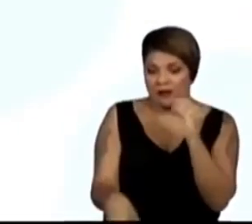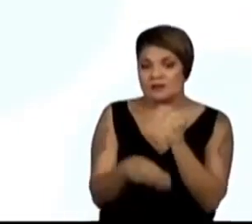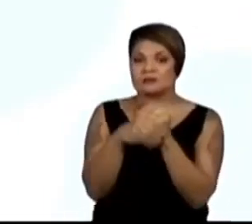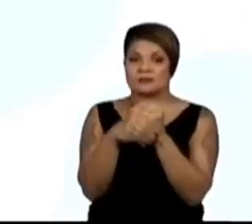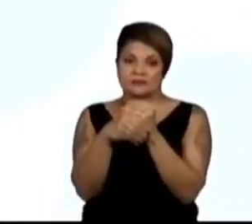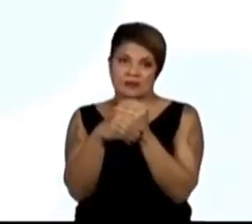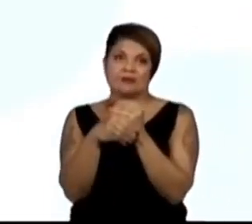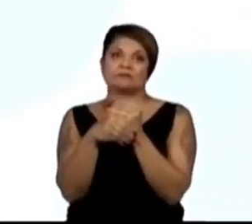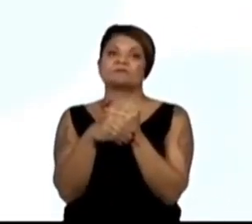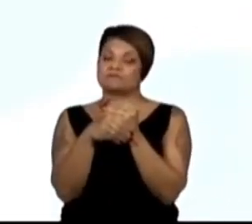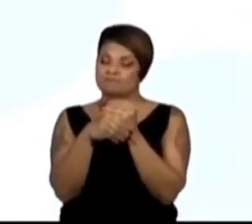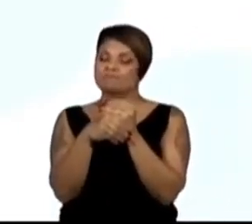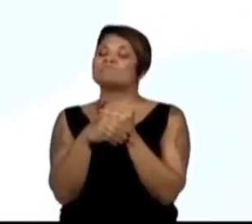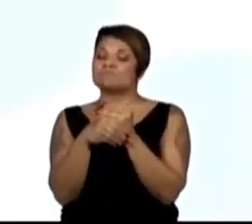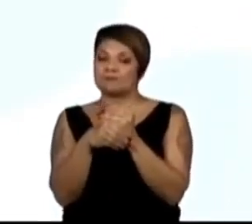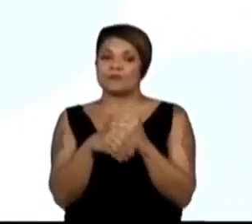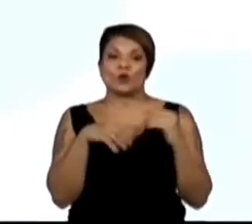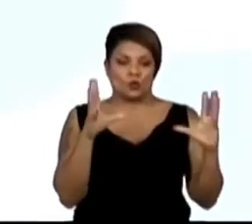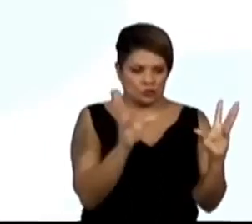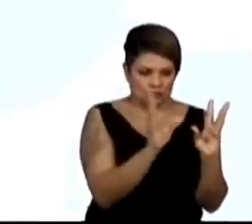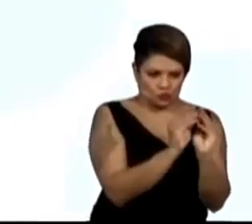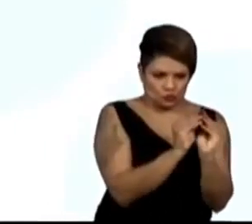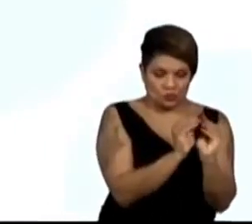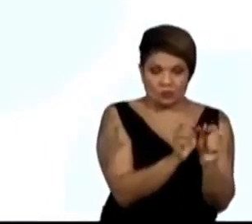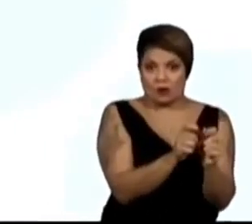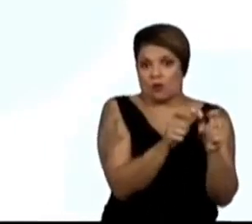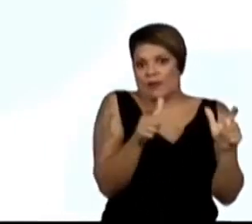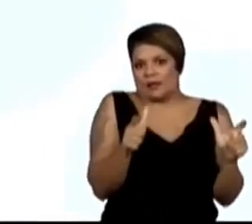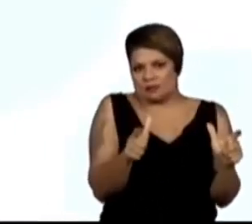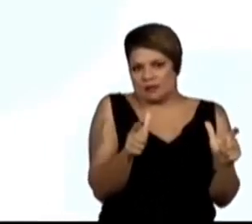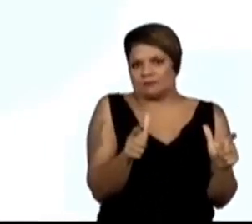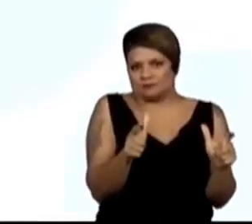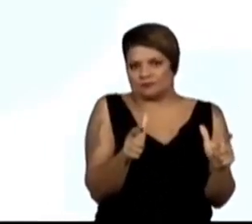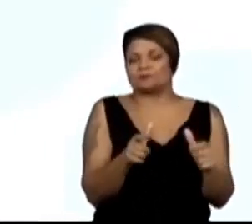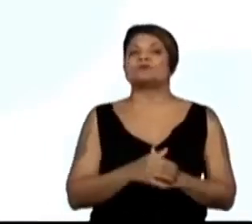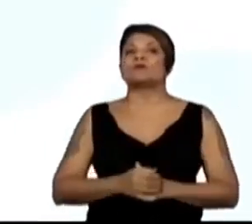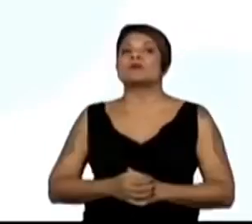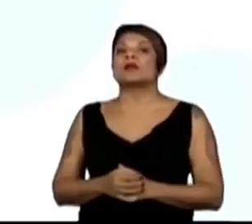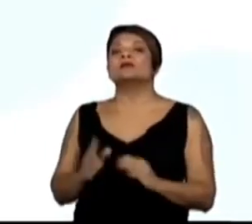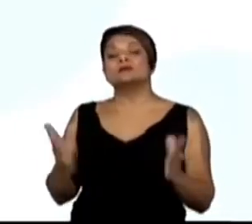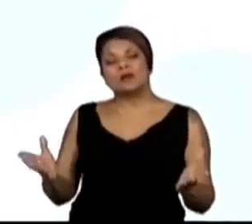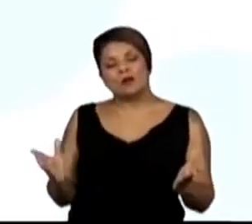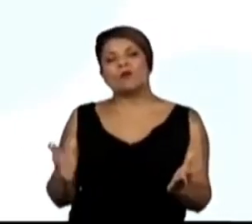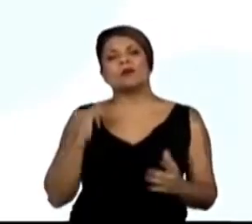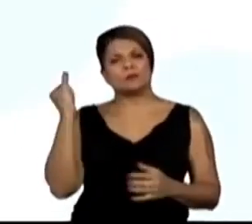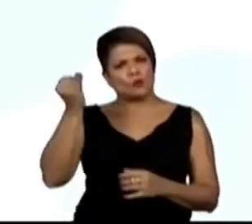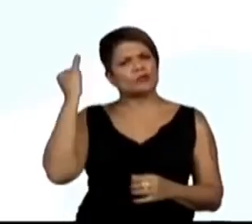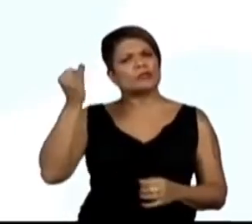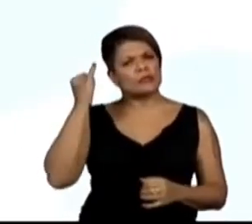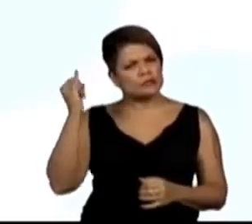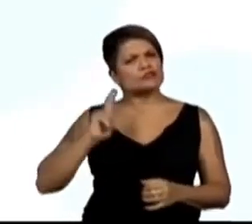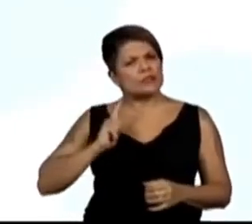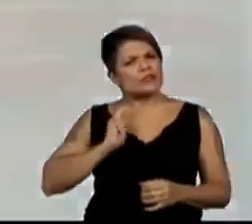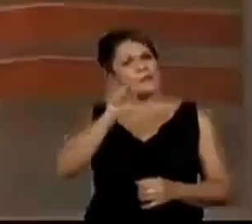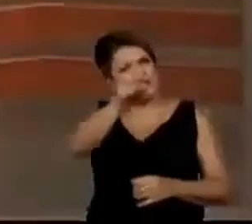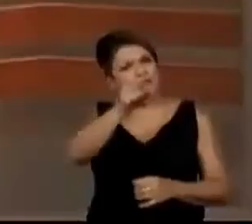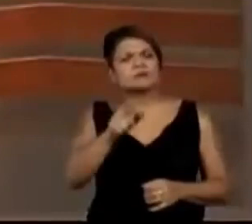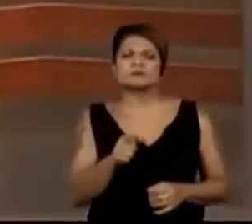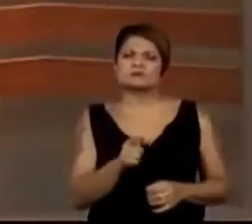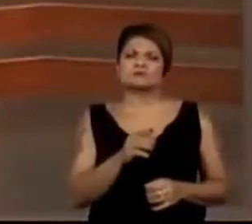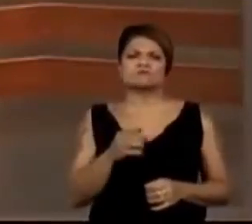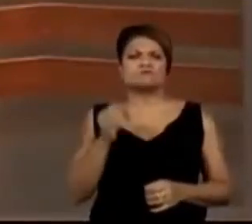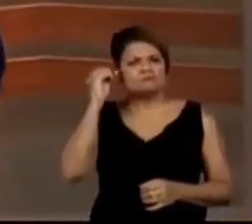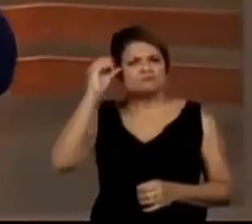acrescentar. Né? Muitas vezes quando a gente junta, a gente está aumentando. Né? Mas é importante ter esse conhecimento, quando a gente